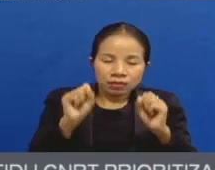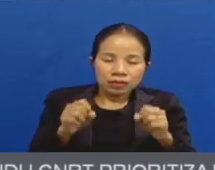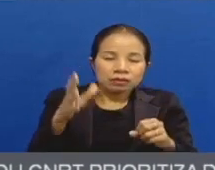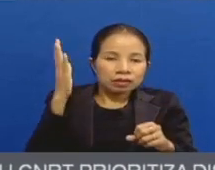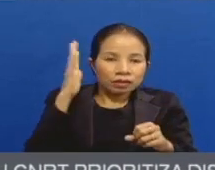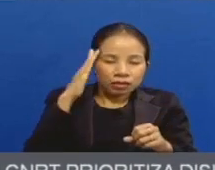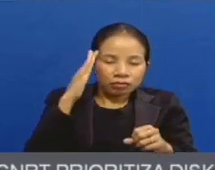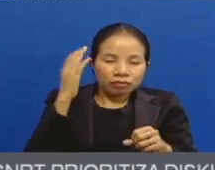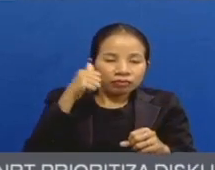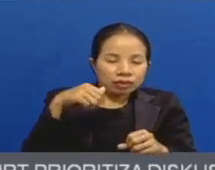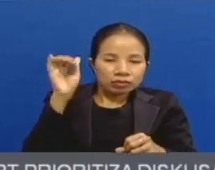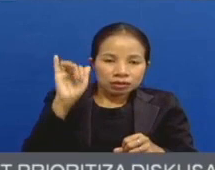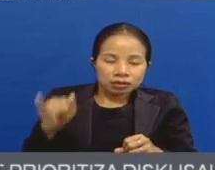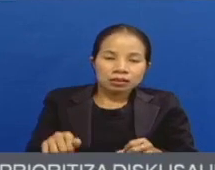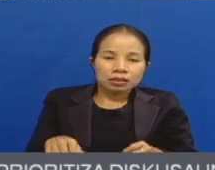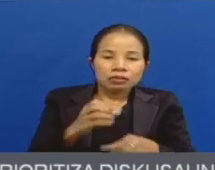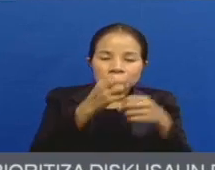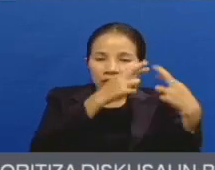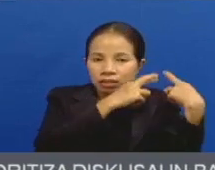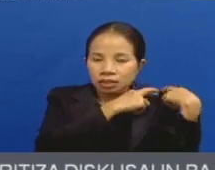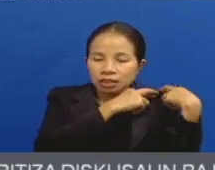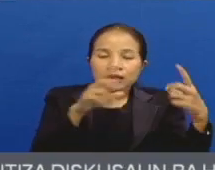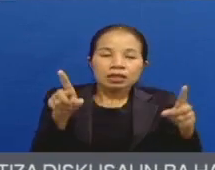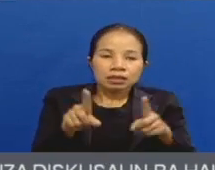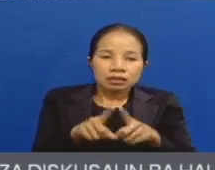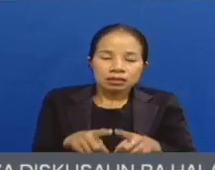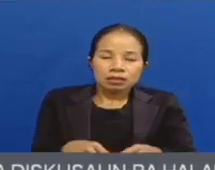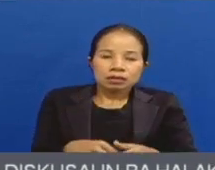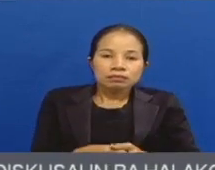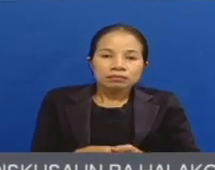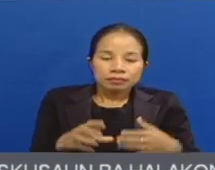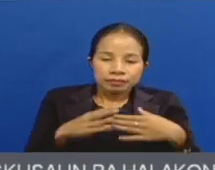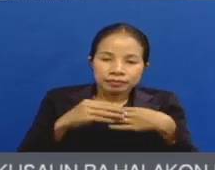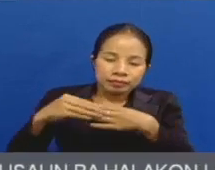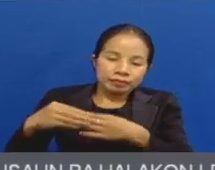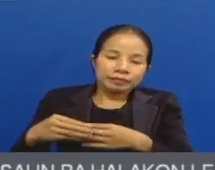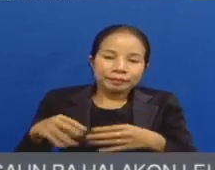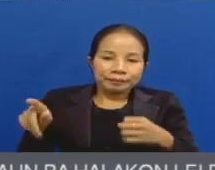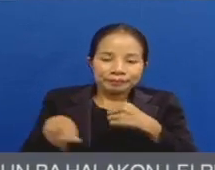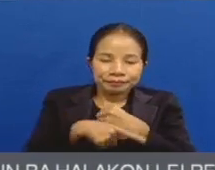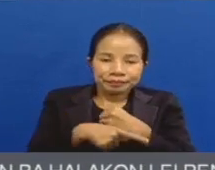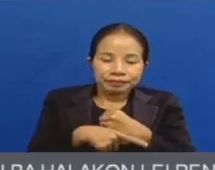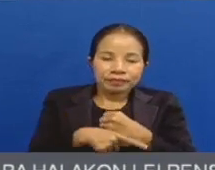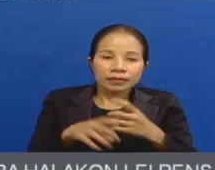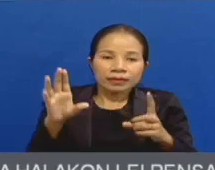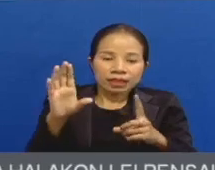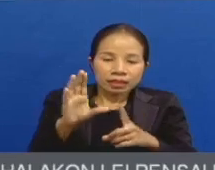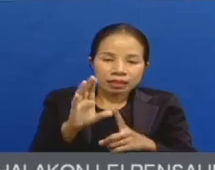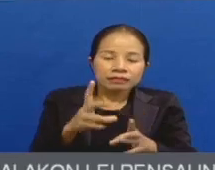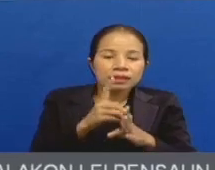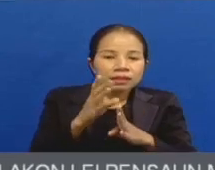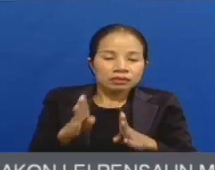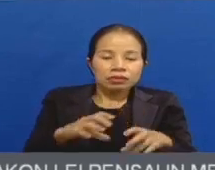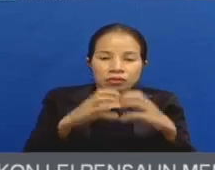considera feto sira atuola posição ia líderes bancadas cargo sefia ia comissão